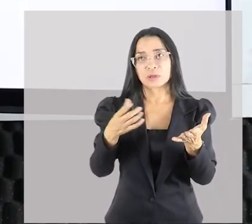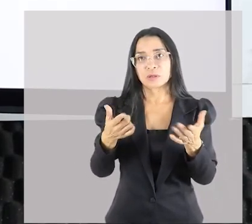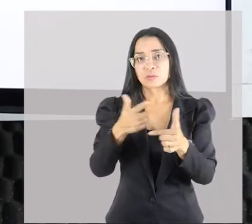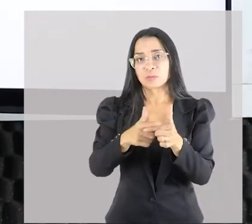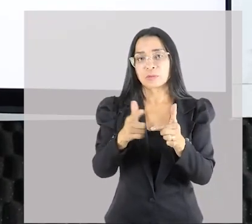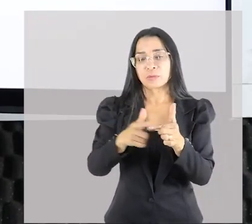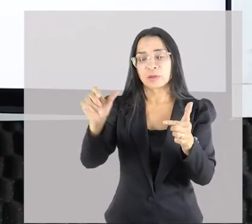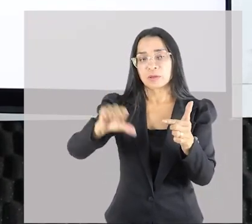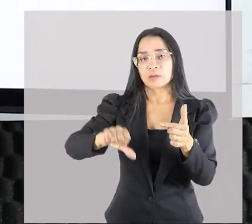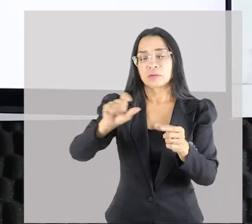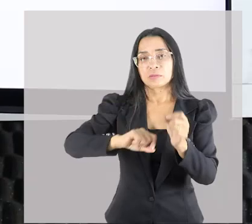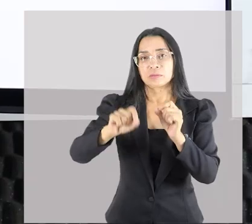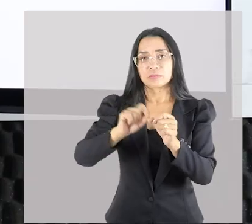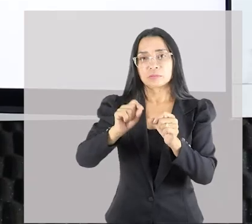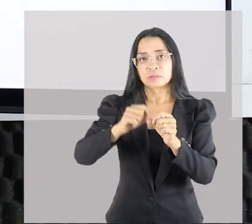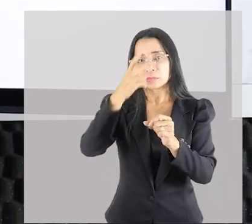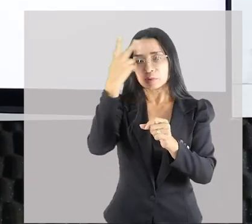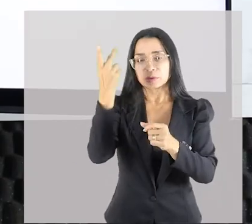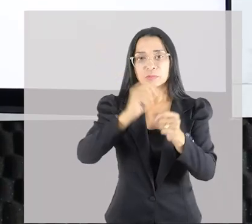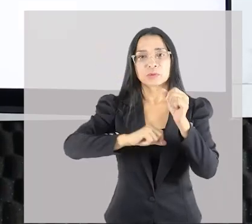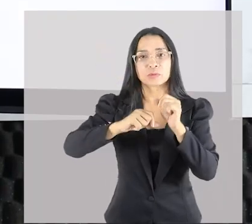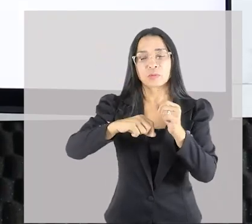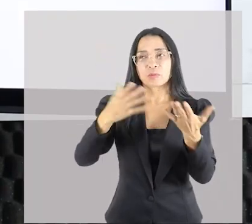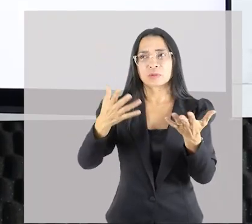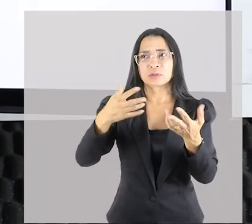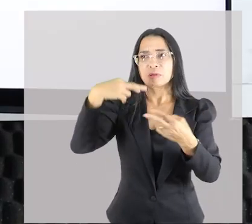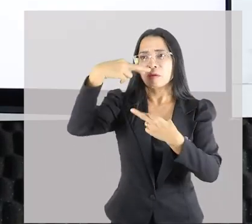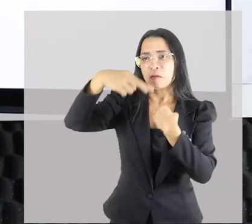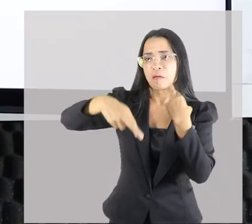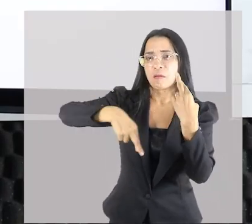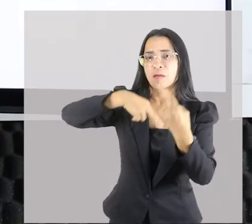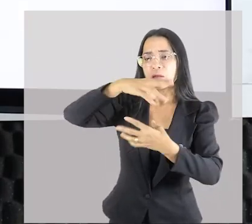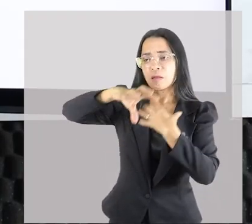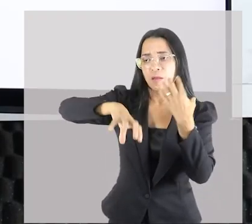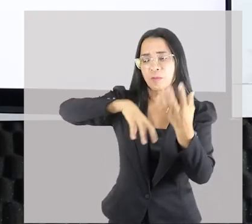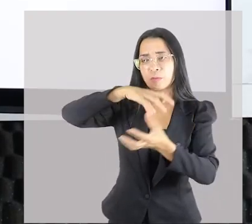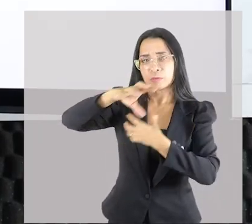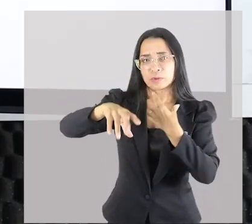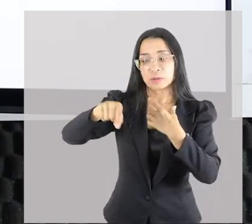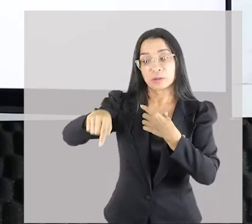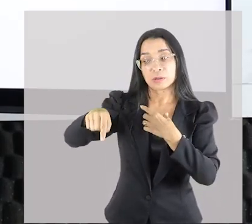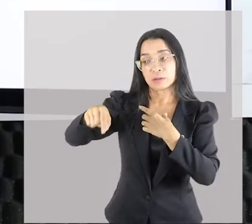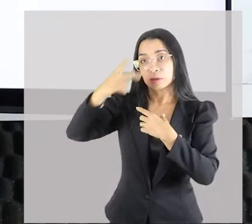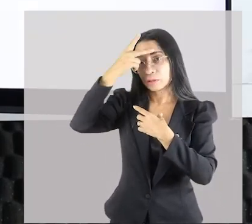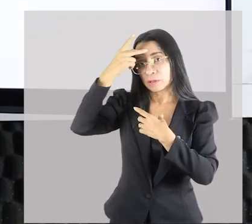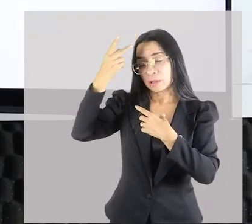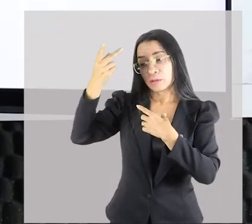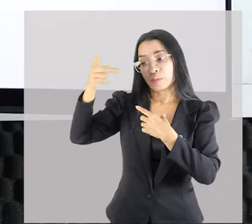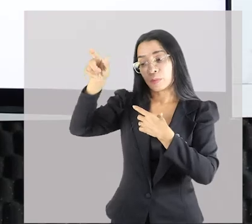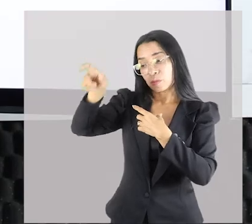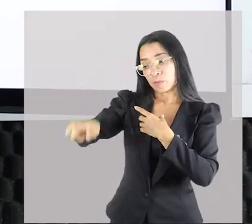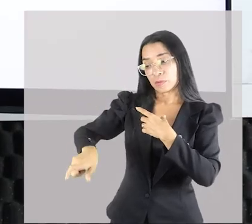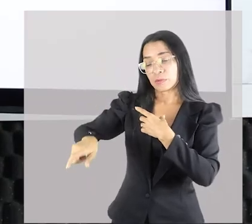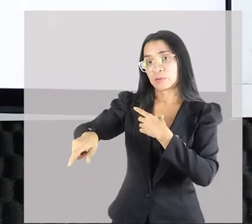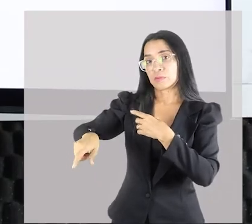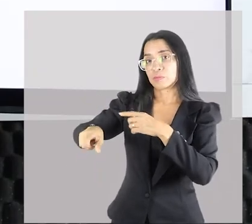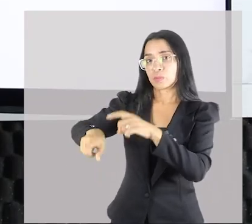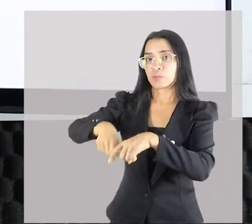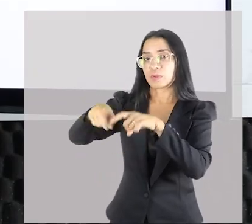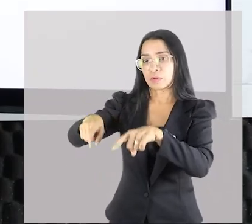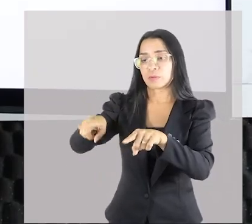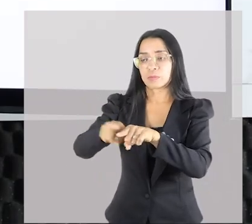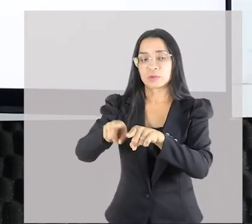e isso vai fazer com que as pessoas comecem a se revoltar. Tanto as que estão lá no campo, os camponeses, como também os trabalhadores assalariados das